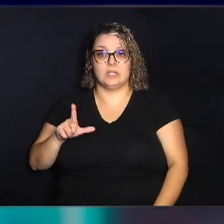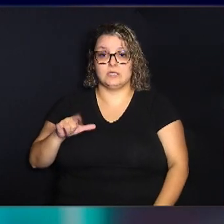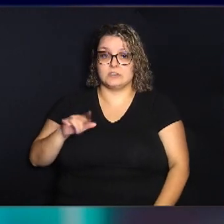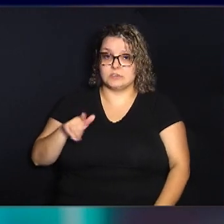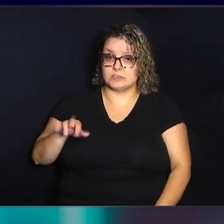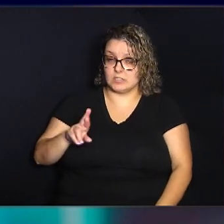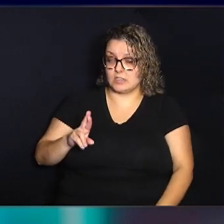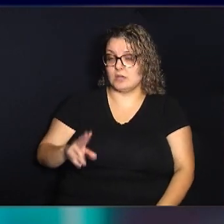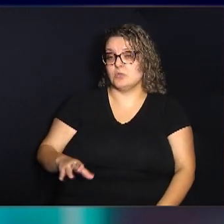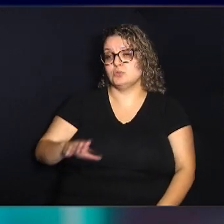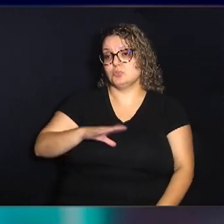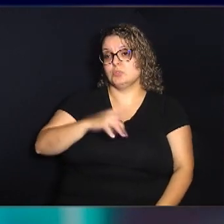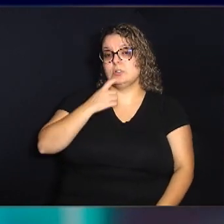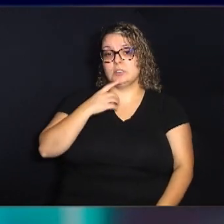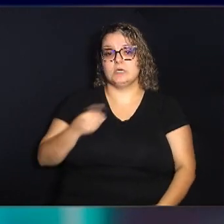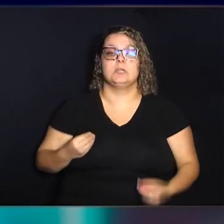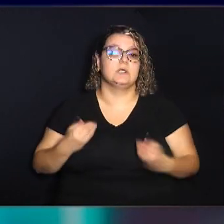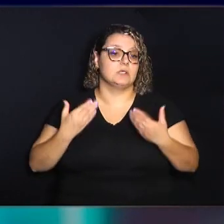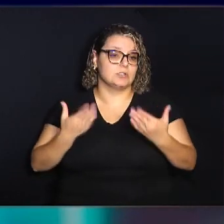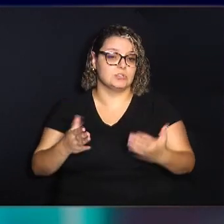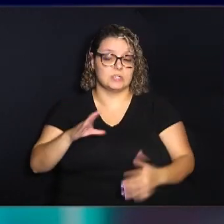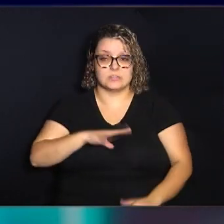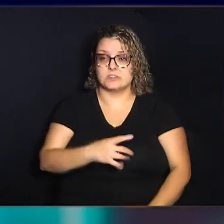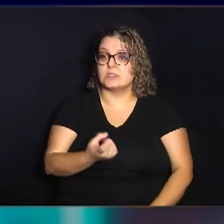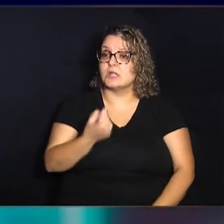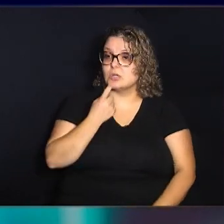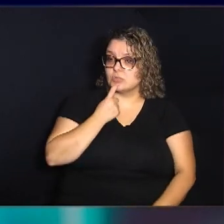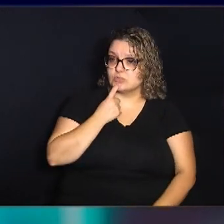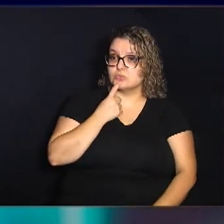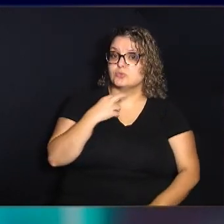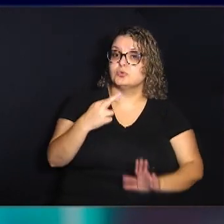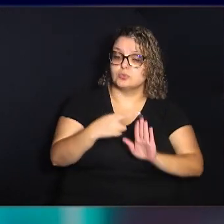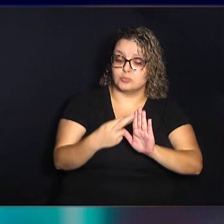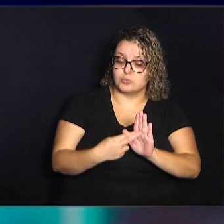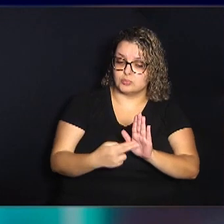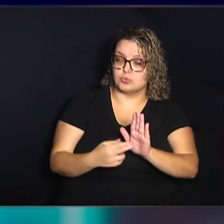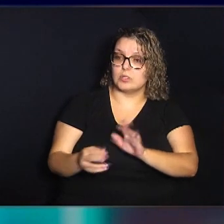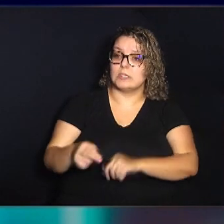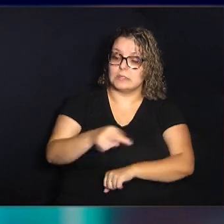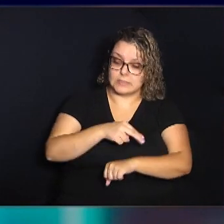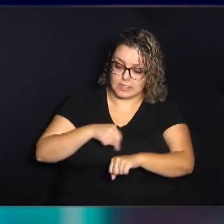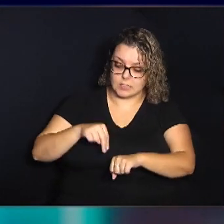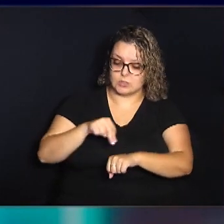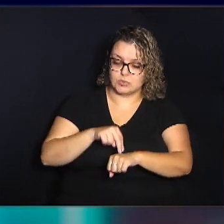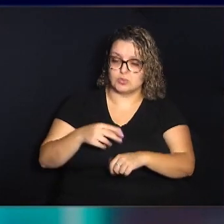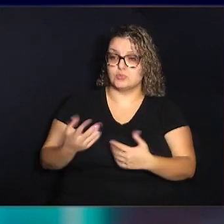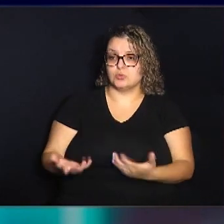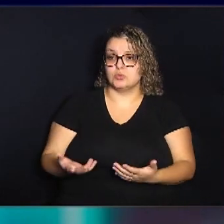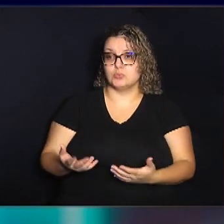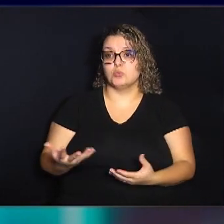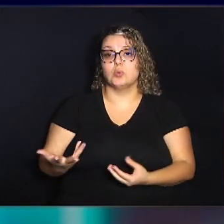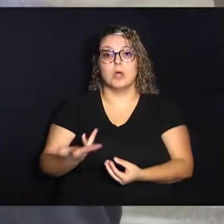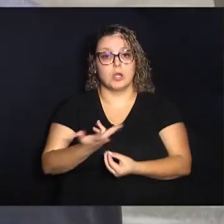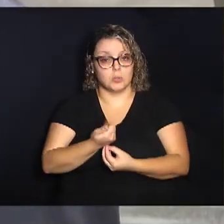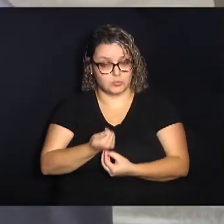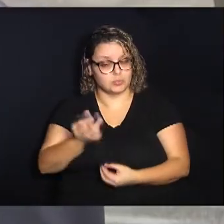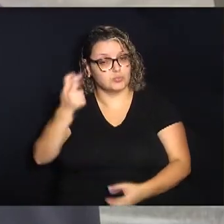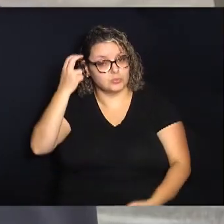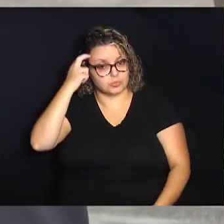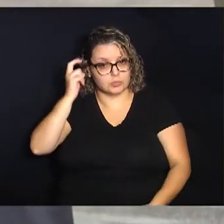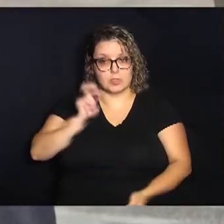e deixar Campinas no roteiro nacional, artístico e cultural. Campinas